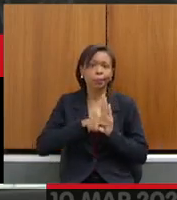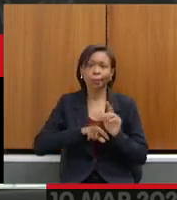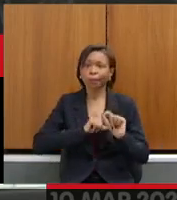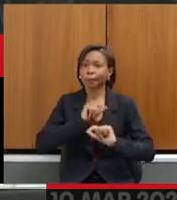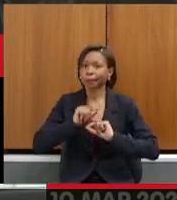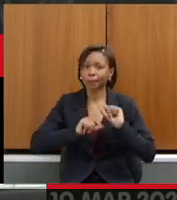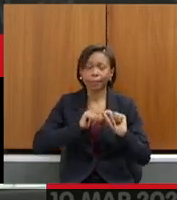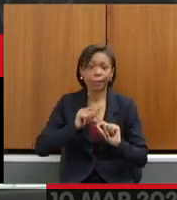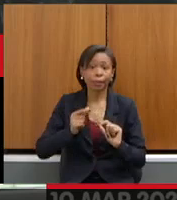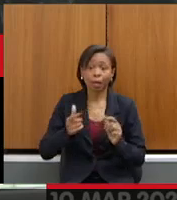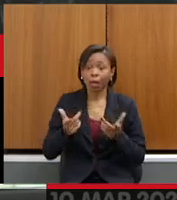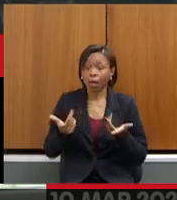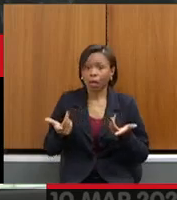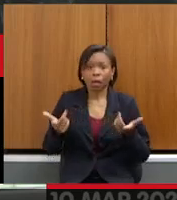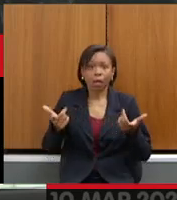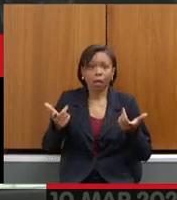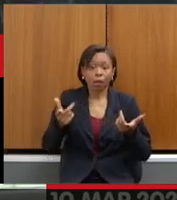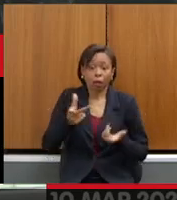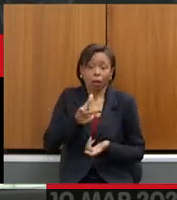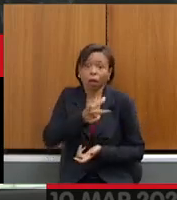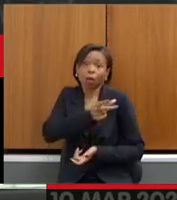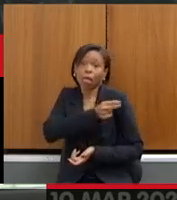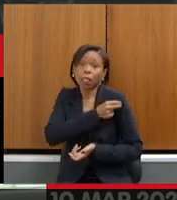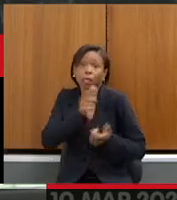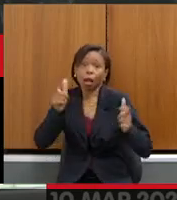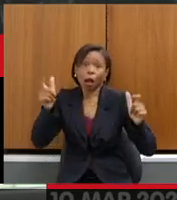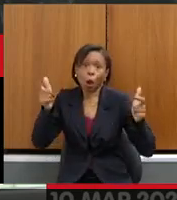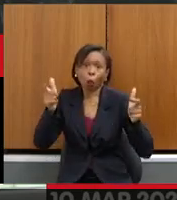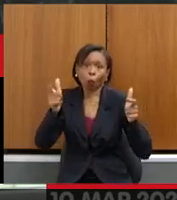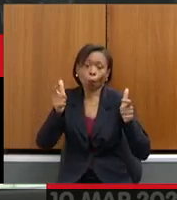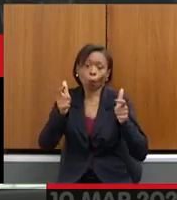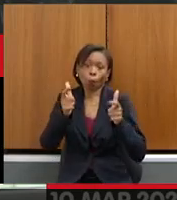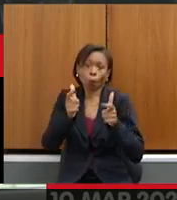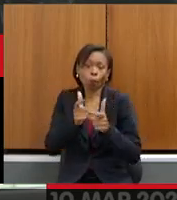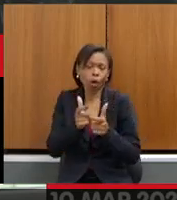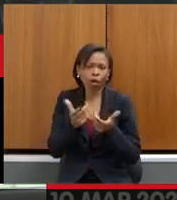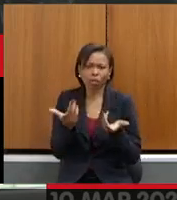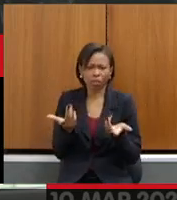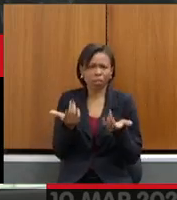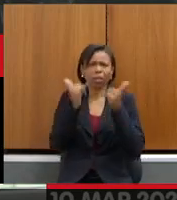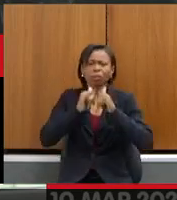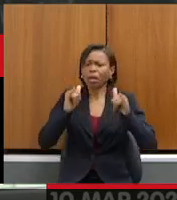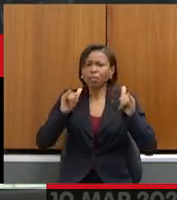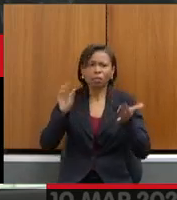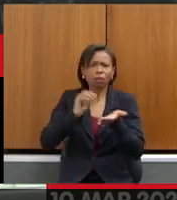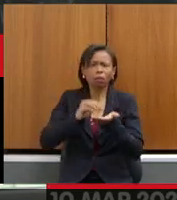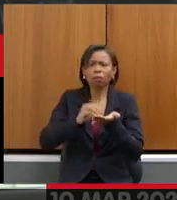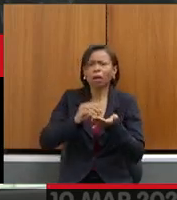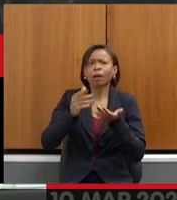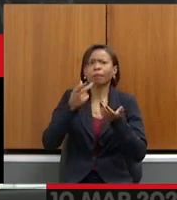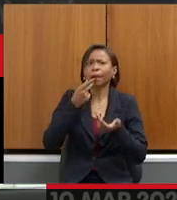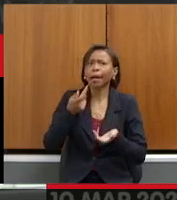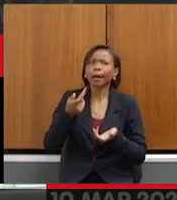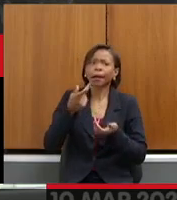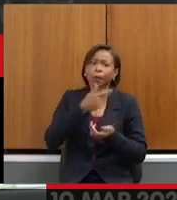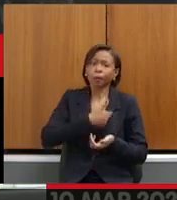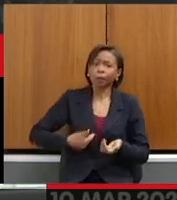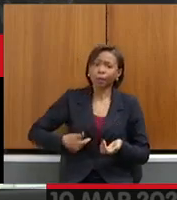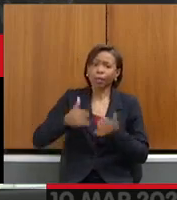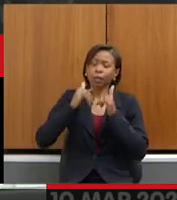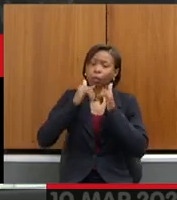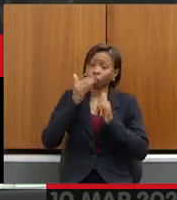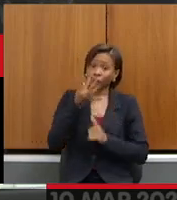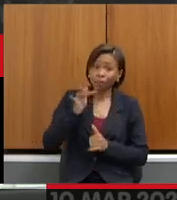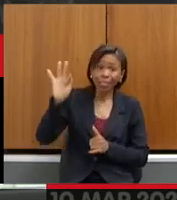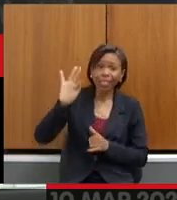vacina né Nós não temos nunca notícia de que o governo federal adquiriu mais para esse mês né E é sempre